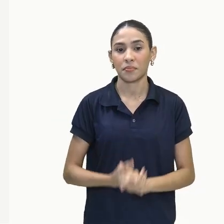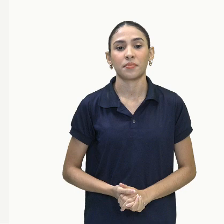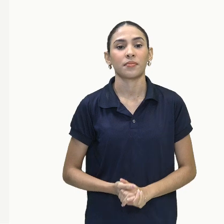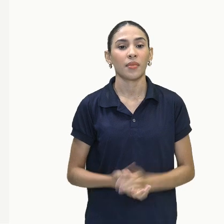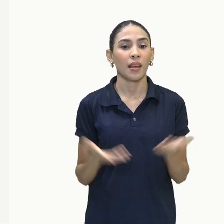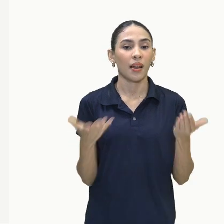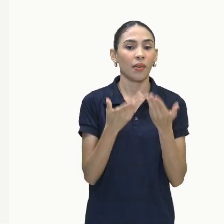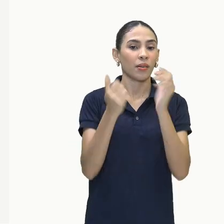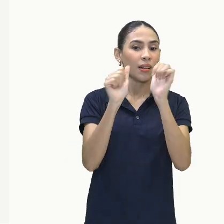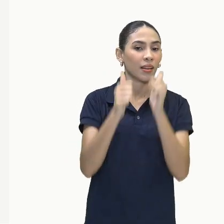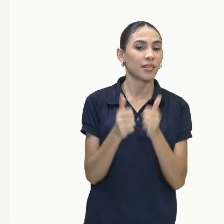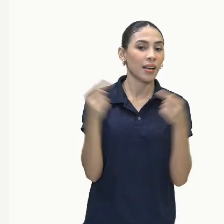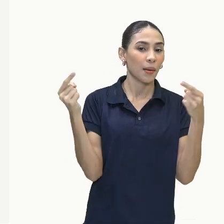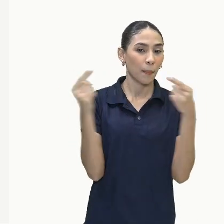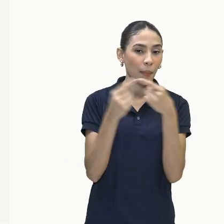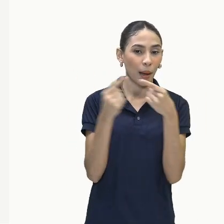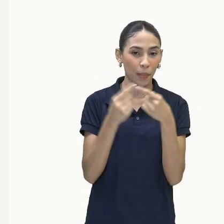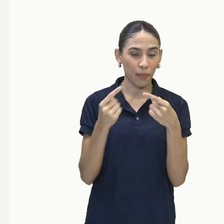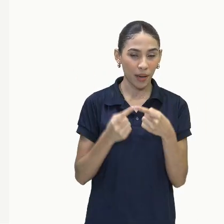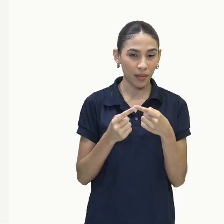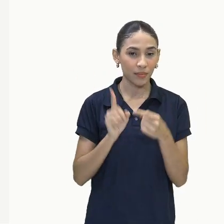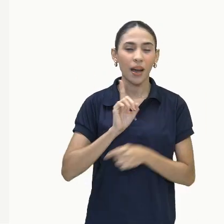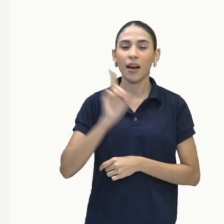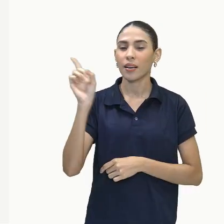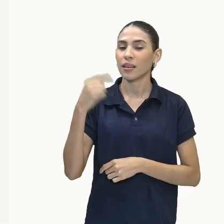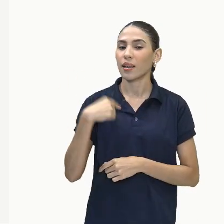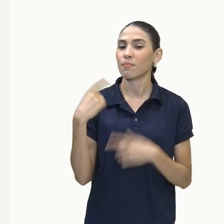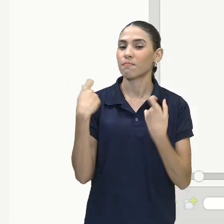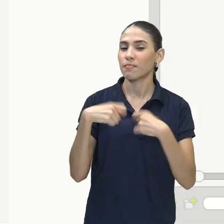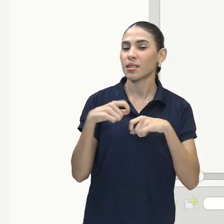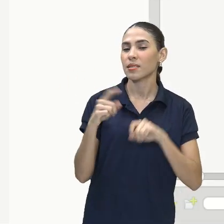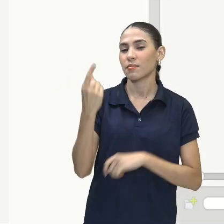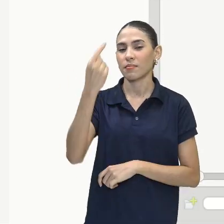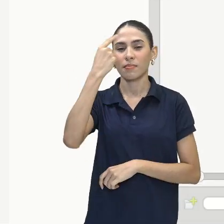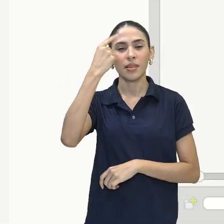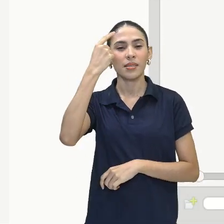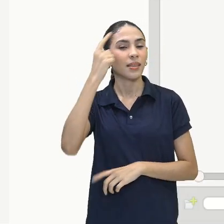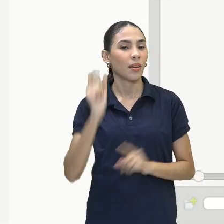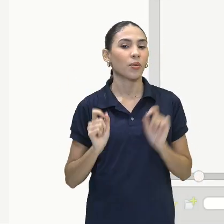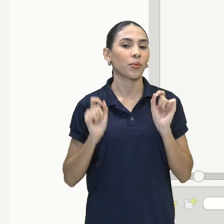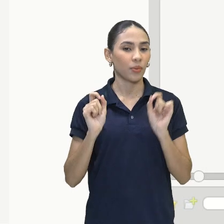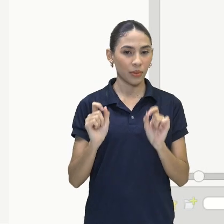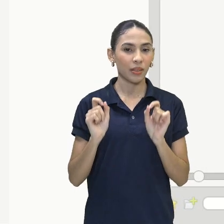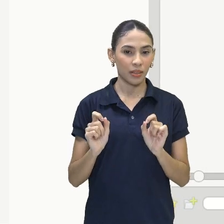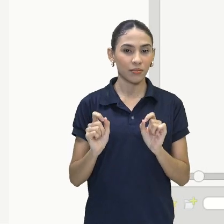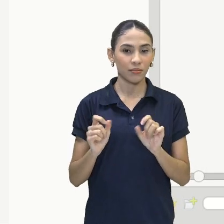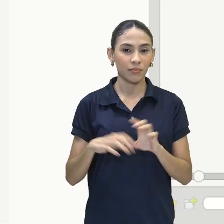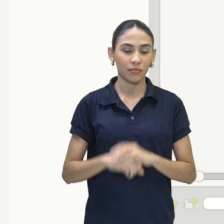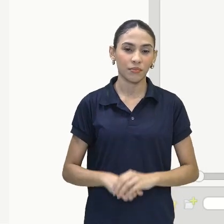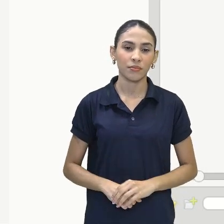Vamos analisar as combinações. E aqui eu preciso pensar o seguinte.